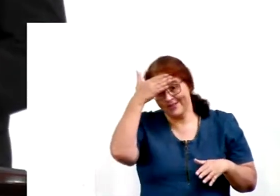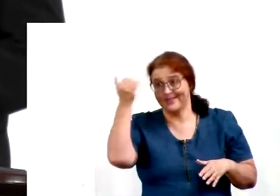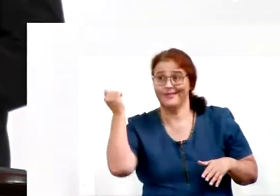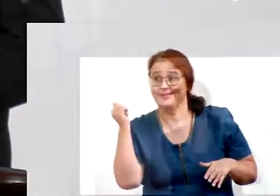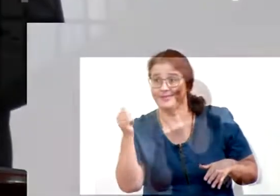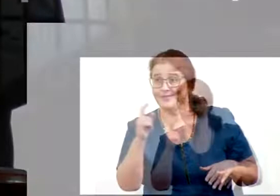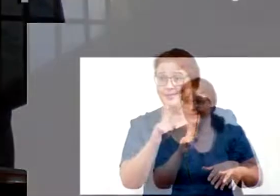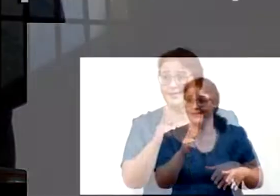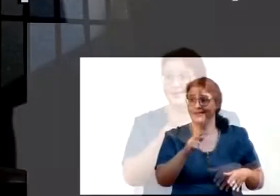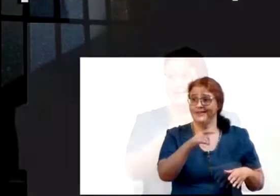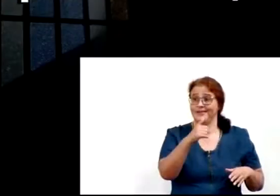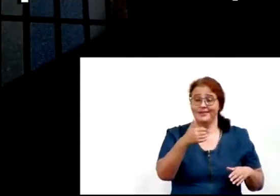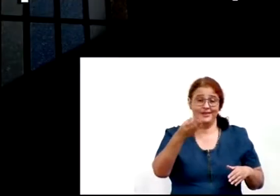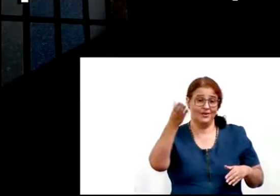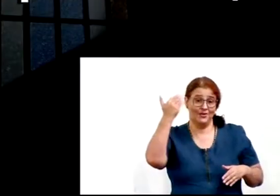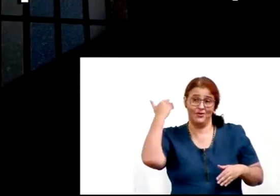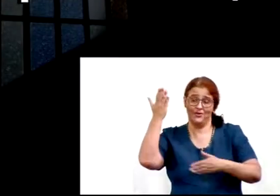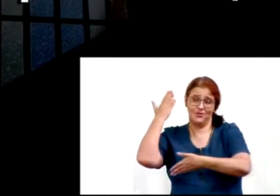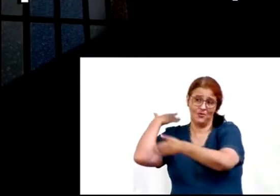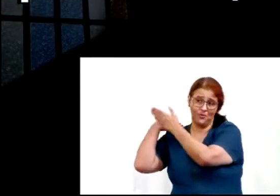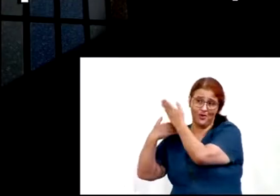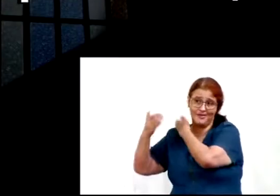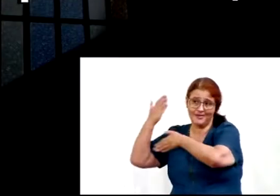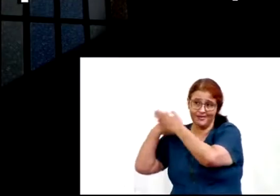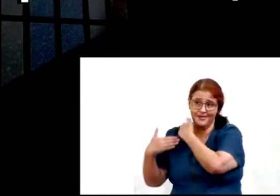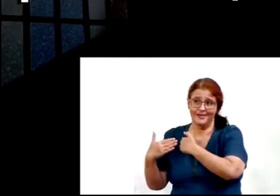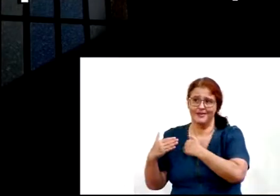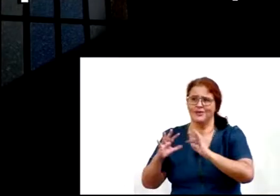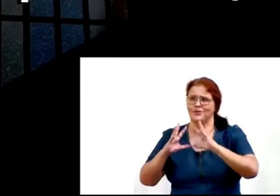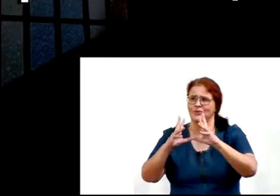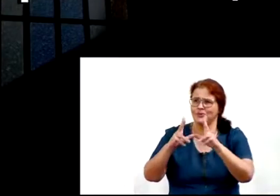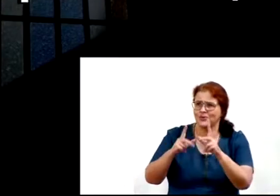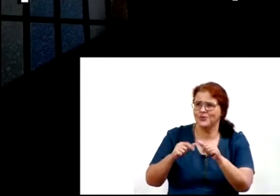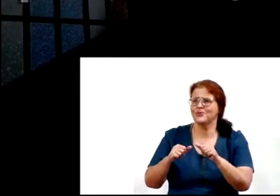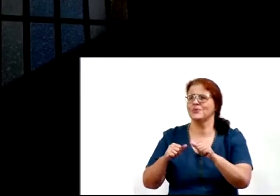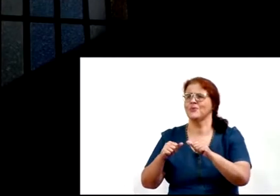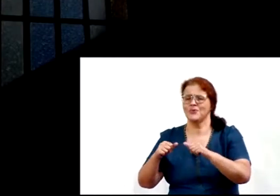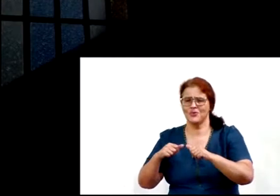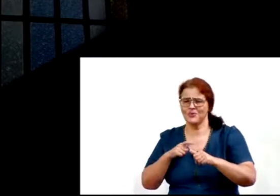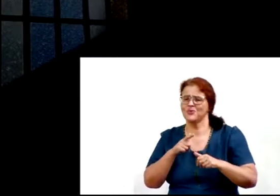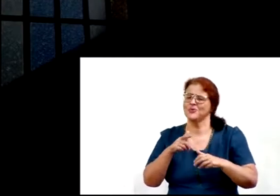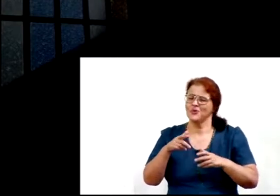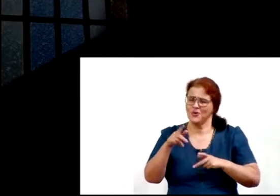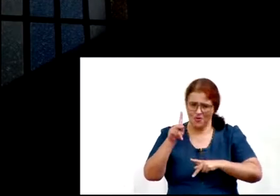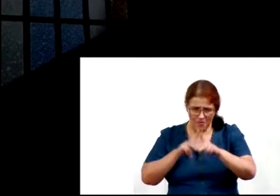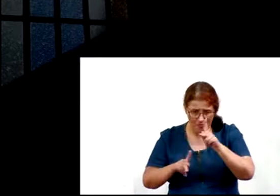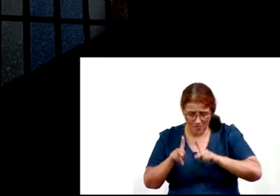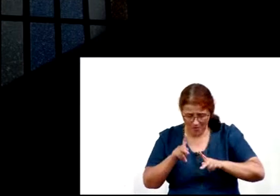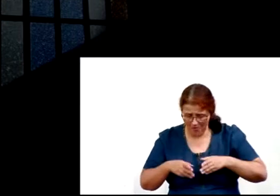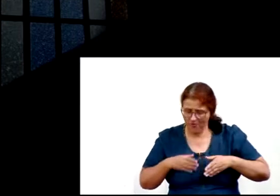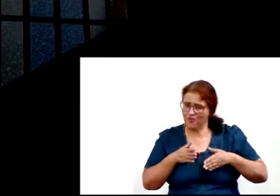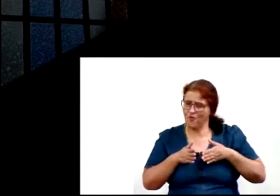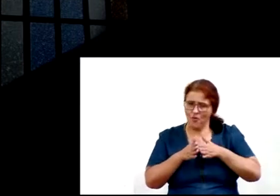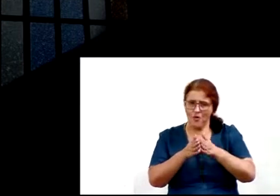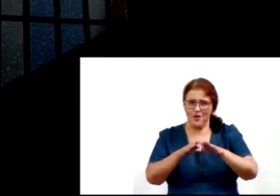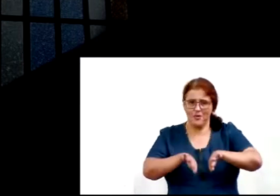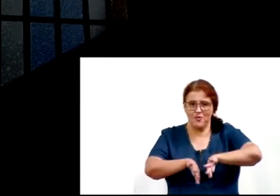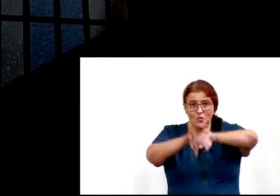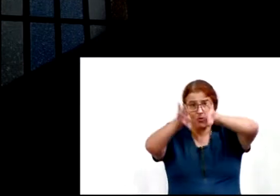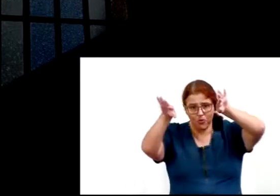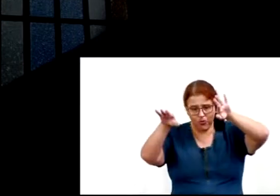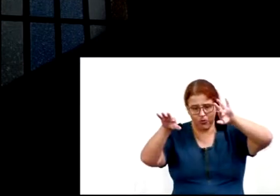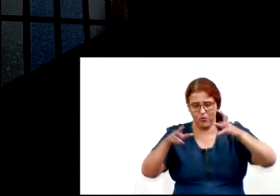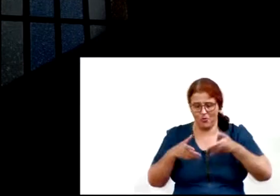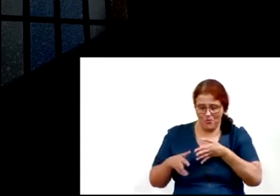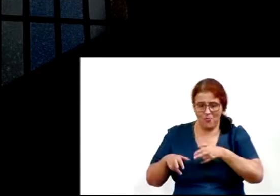estiveram todos sob a nuvem, e todos passaram pelo mar, tendo sido todos batizados,